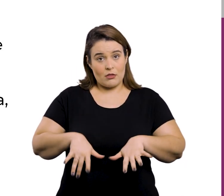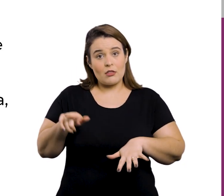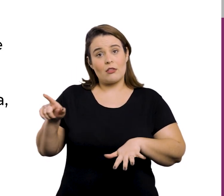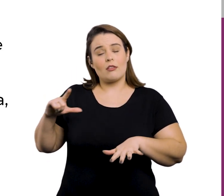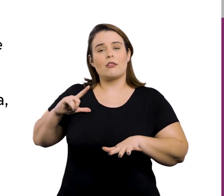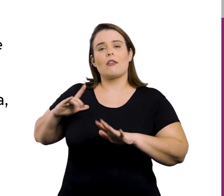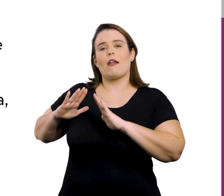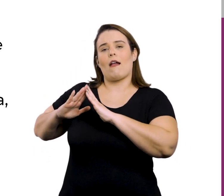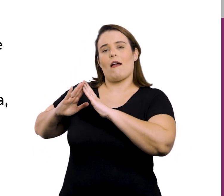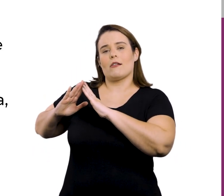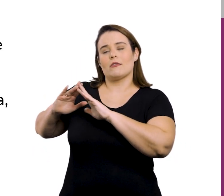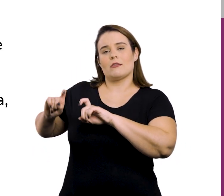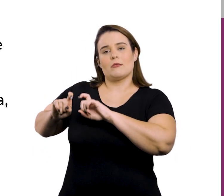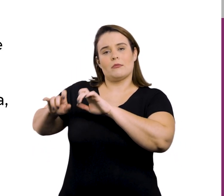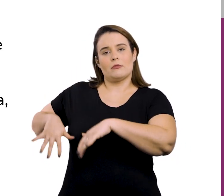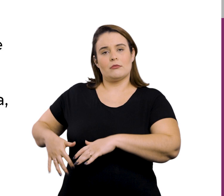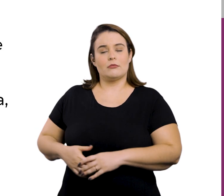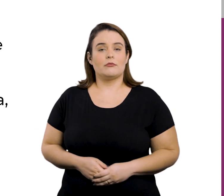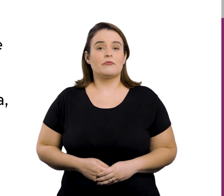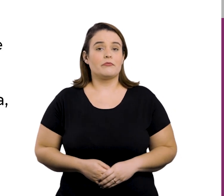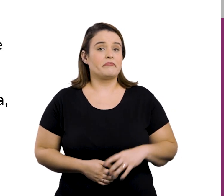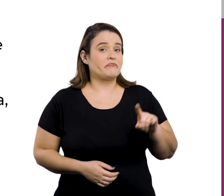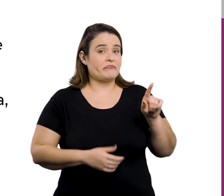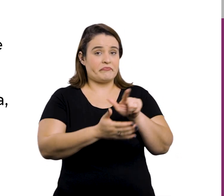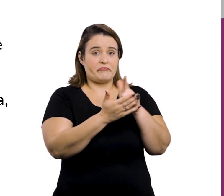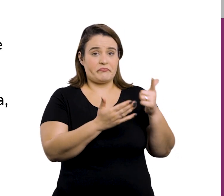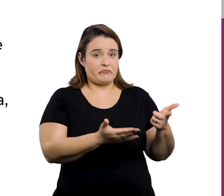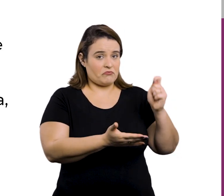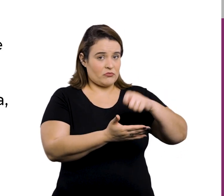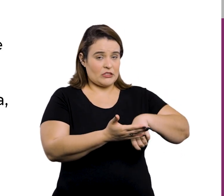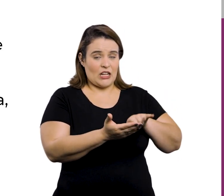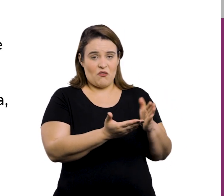Se a escola não tem computador, ela tem computador em casa.